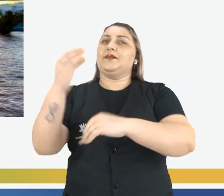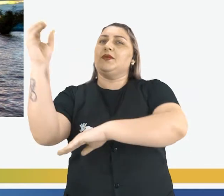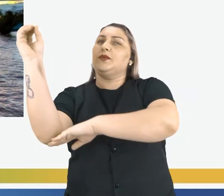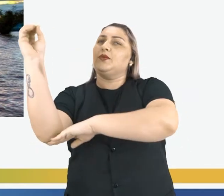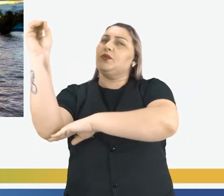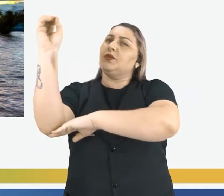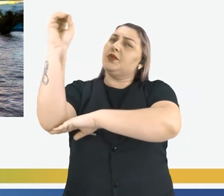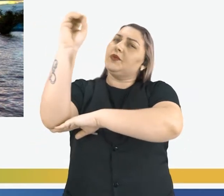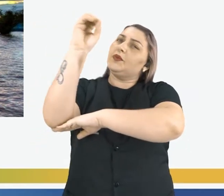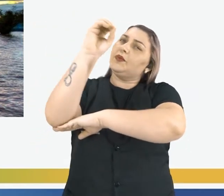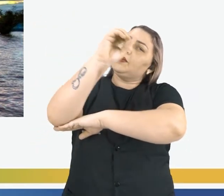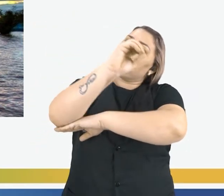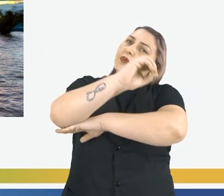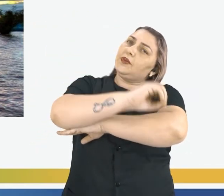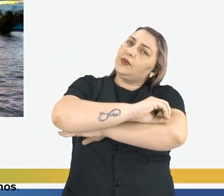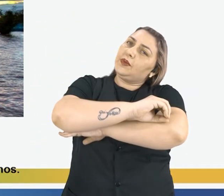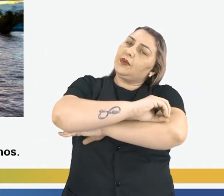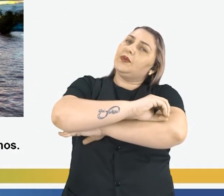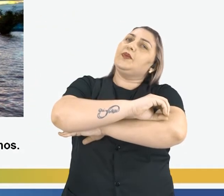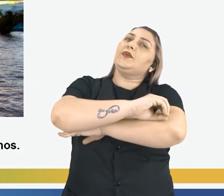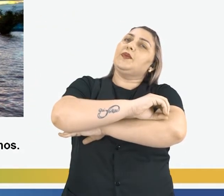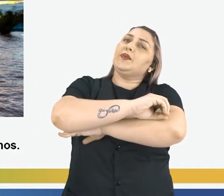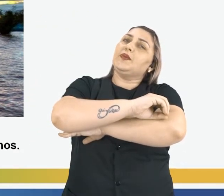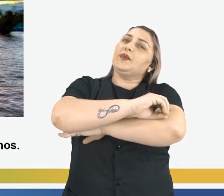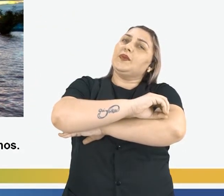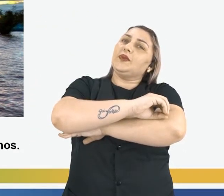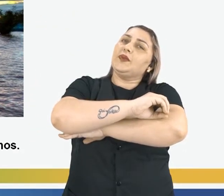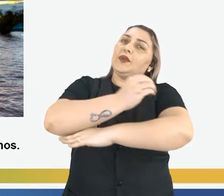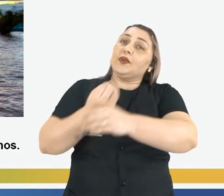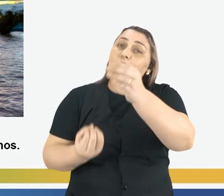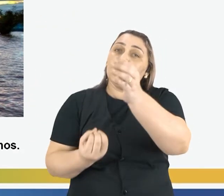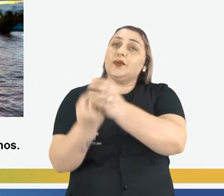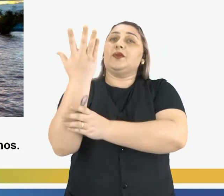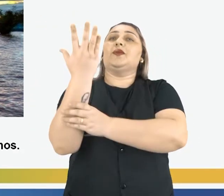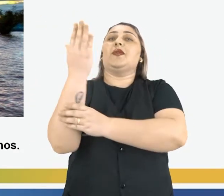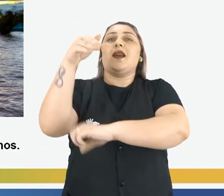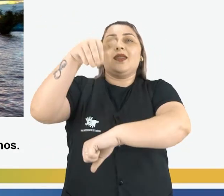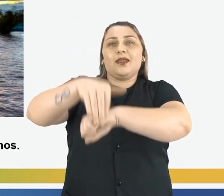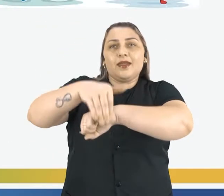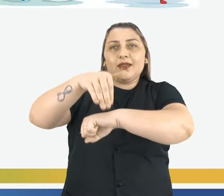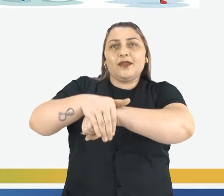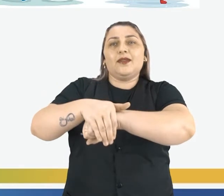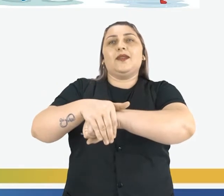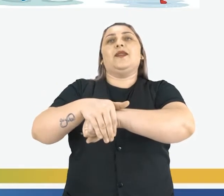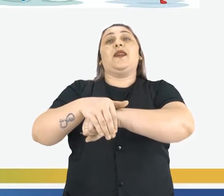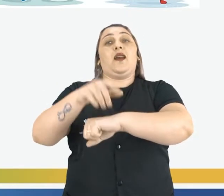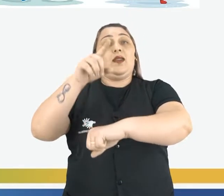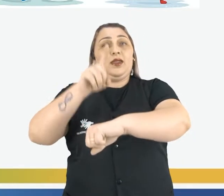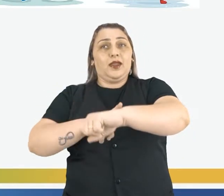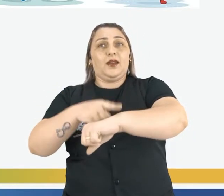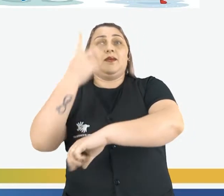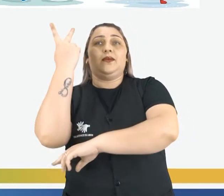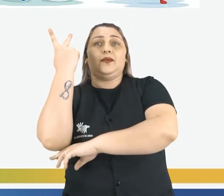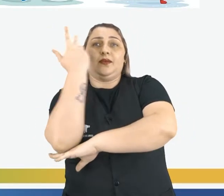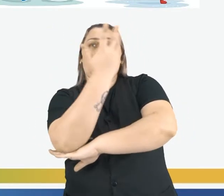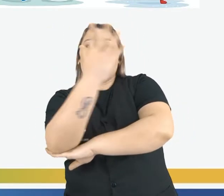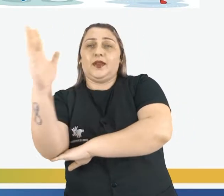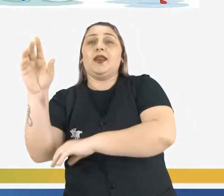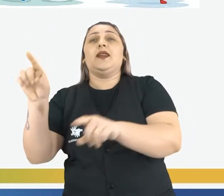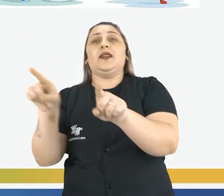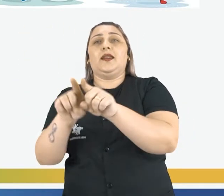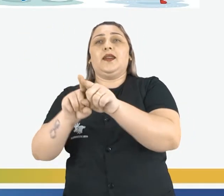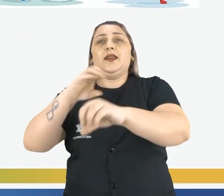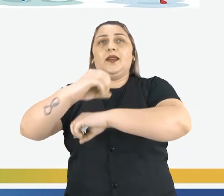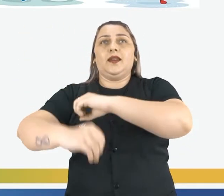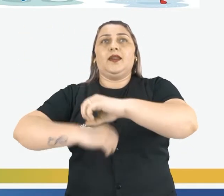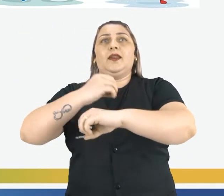está terminando, é o entardecer. Então, esse é o tempo da natureza, ok? E temos as estações do ano,